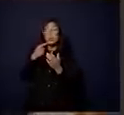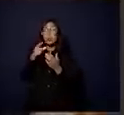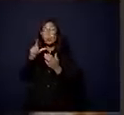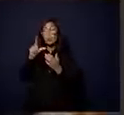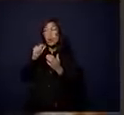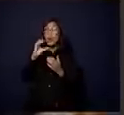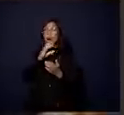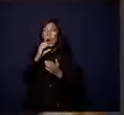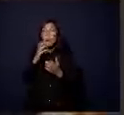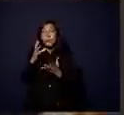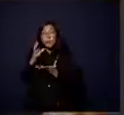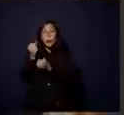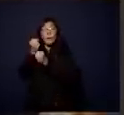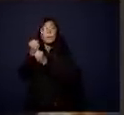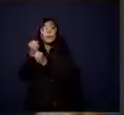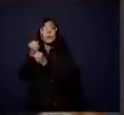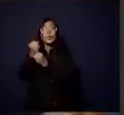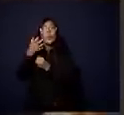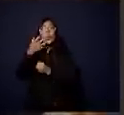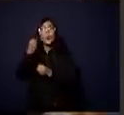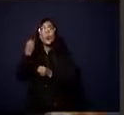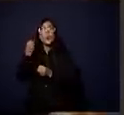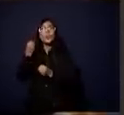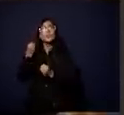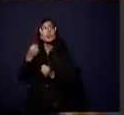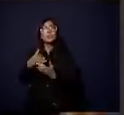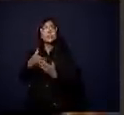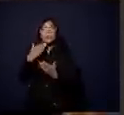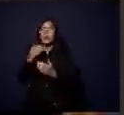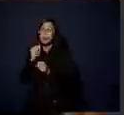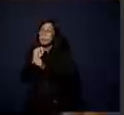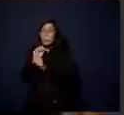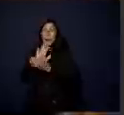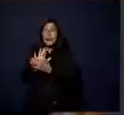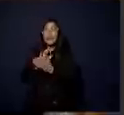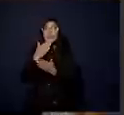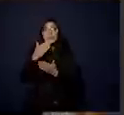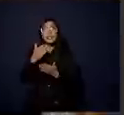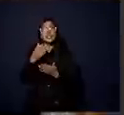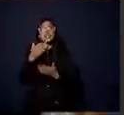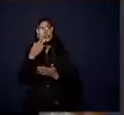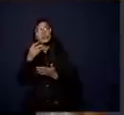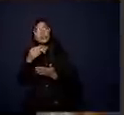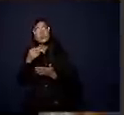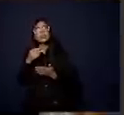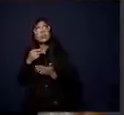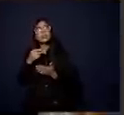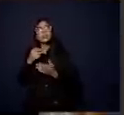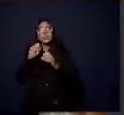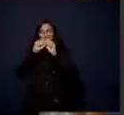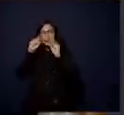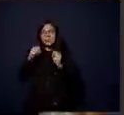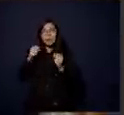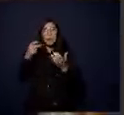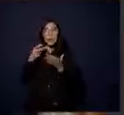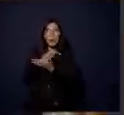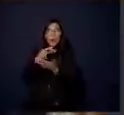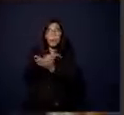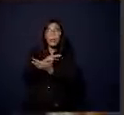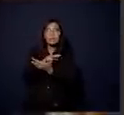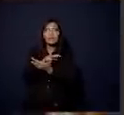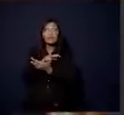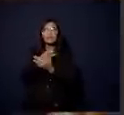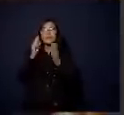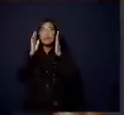imposto imediatamente imediatamente não tem que esperar nós temos a verdade enormes falhas no sistema de cumulatividade